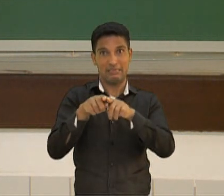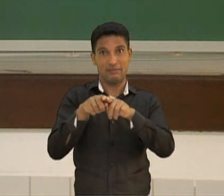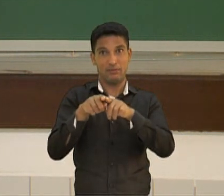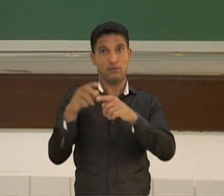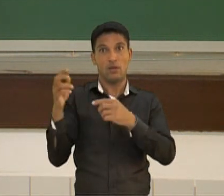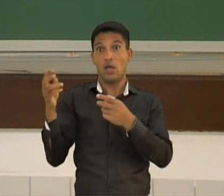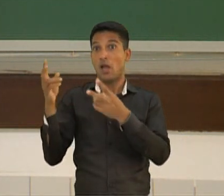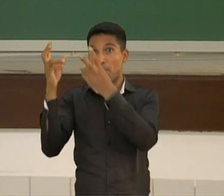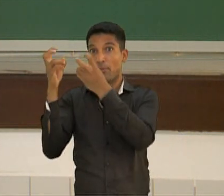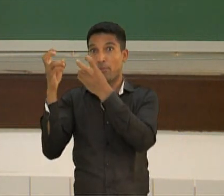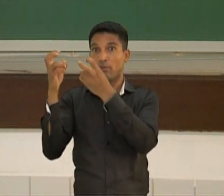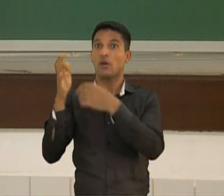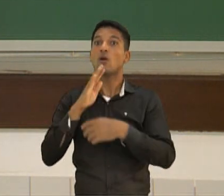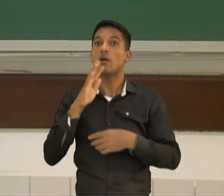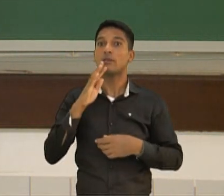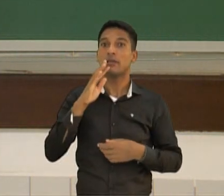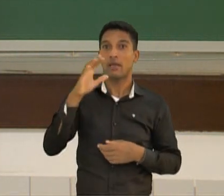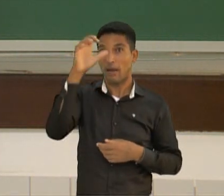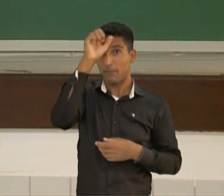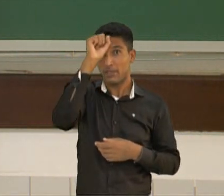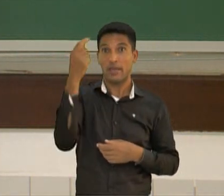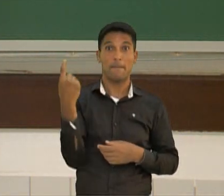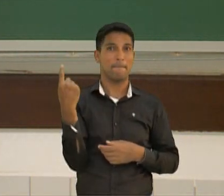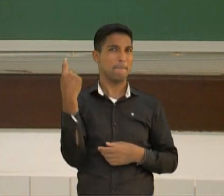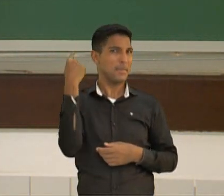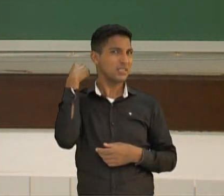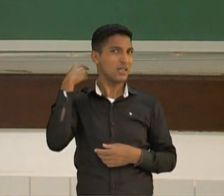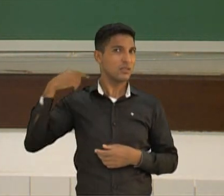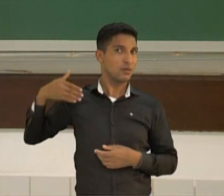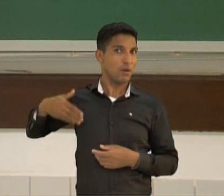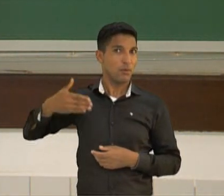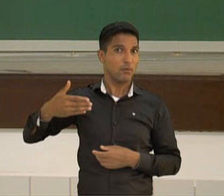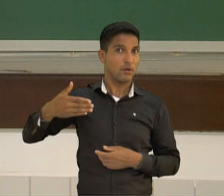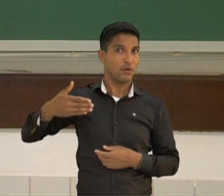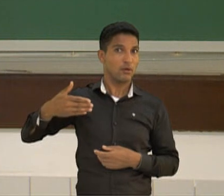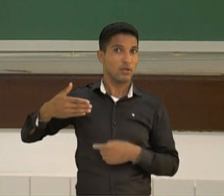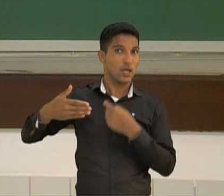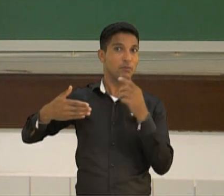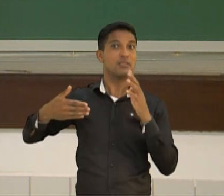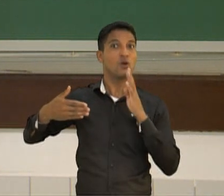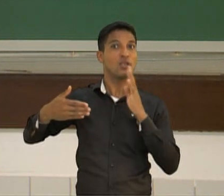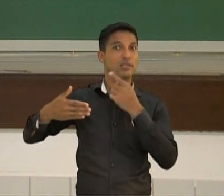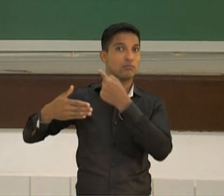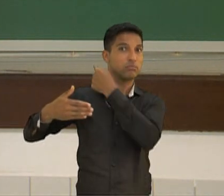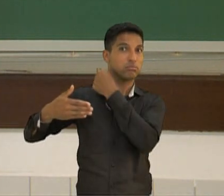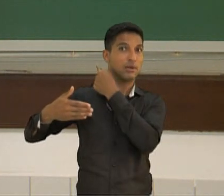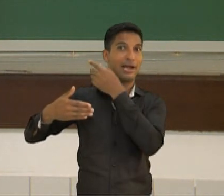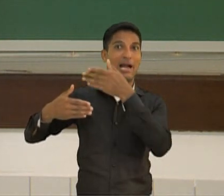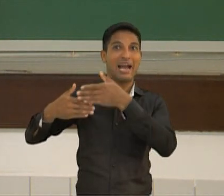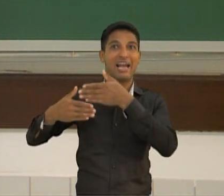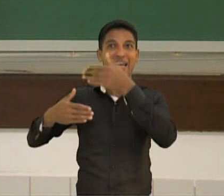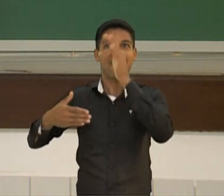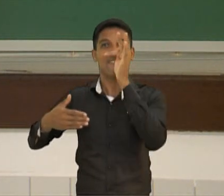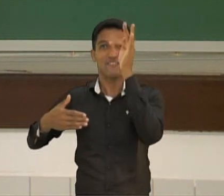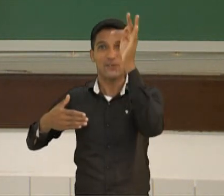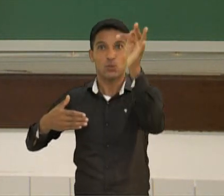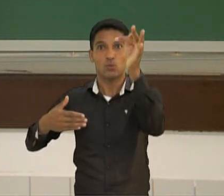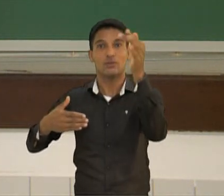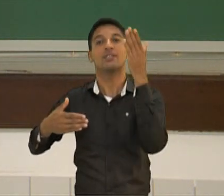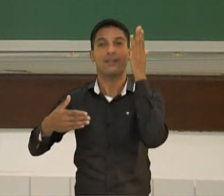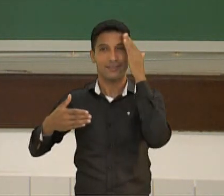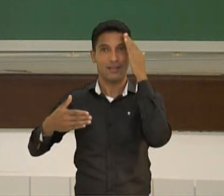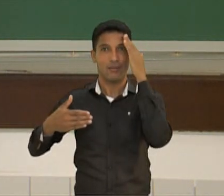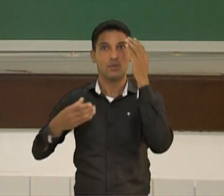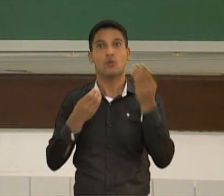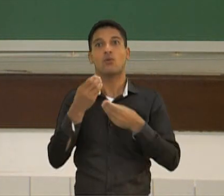lá na frente, né? A gente conhecer o passado, para a gente saber o que fazer no futuro, não é verdade? Então, olha só, aqui a gente tem alguns